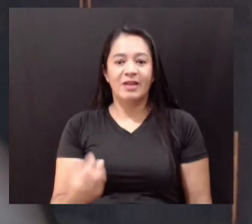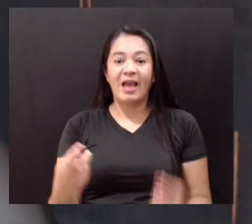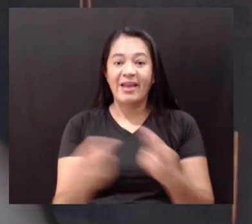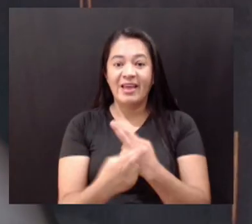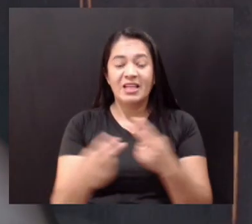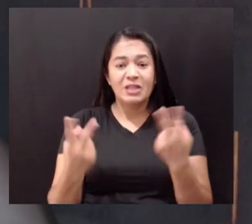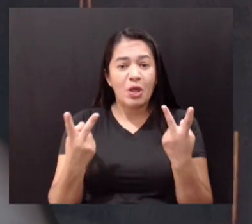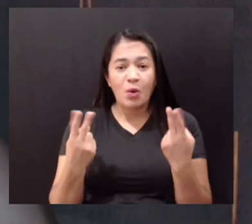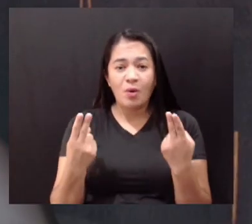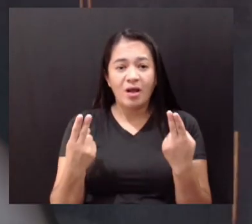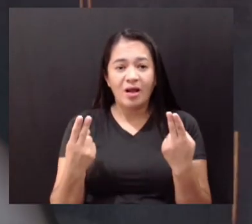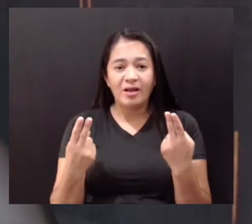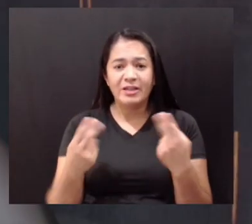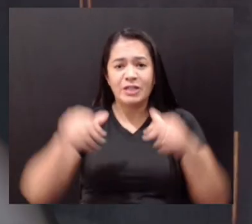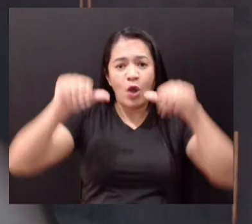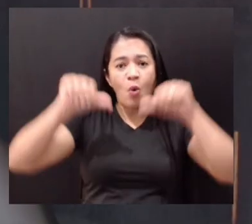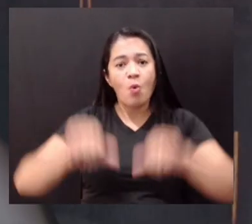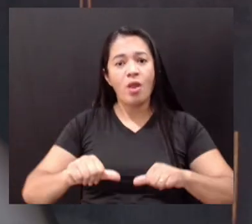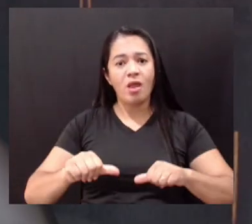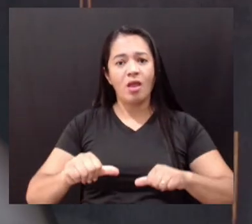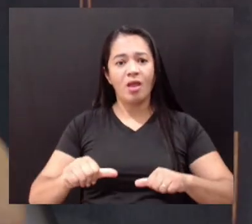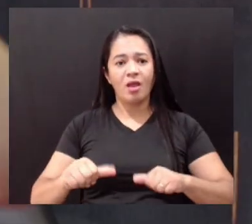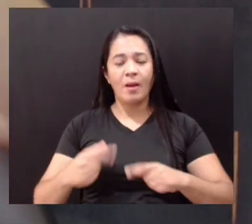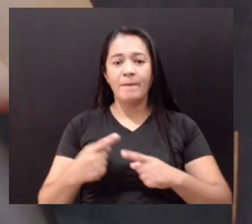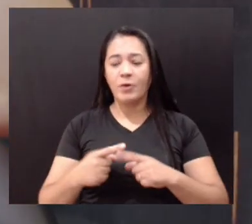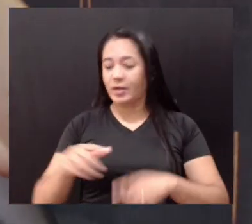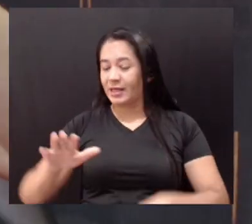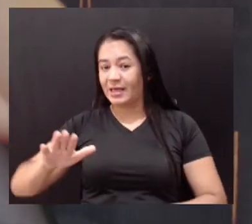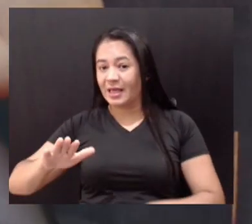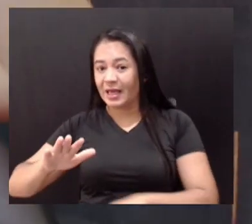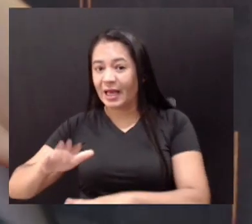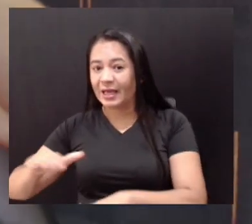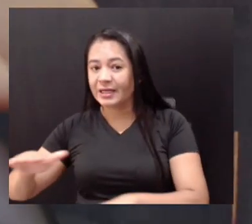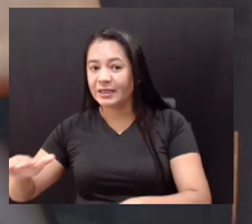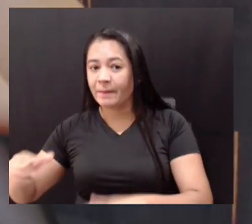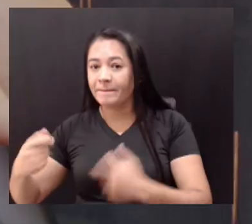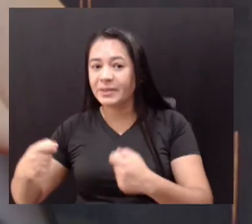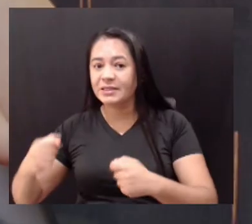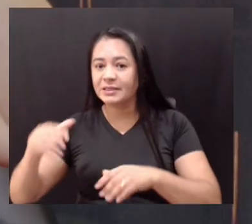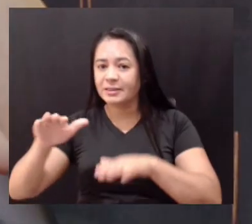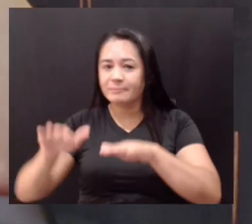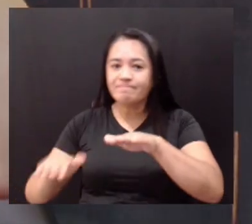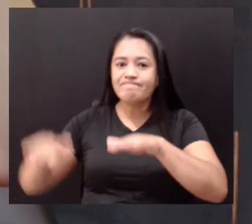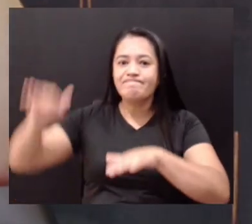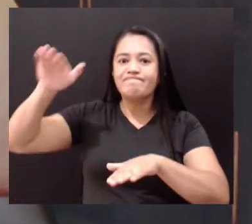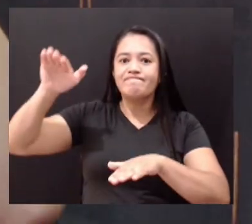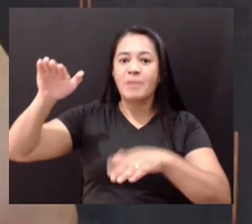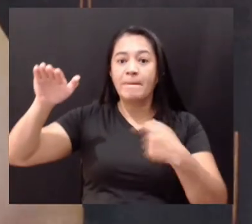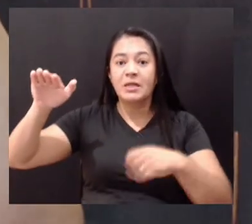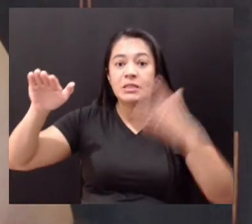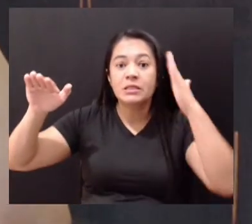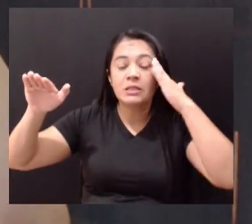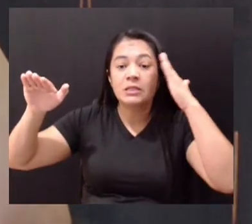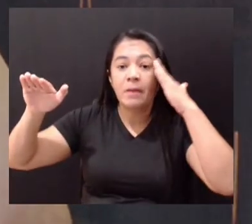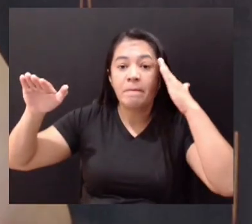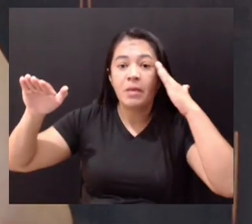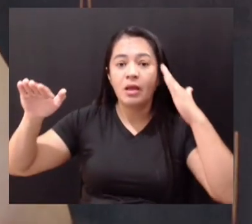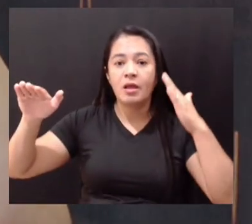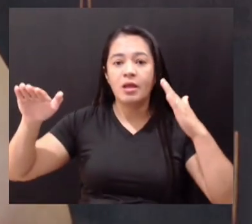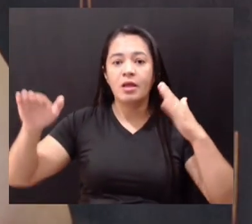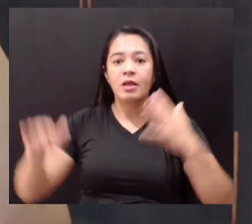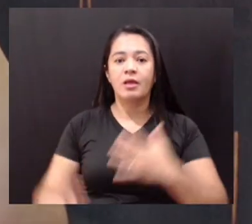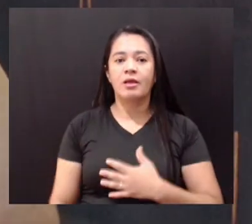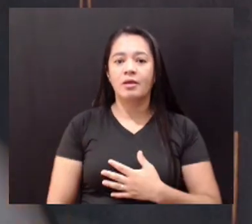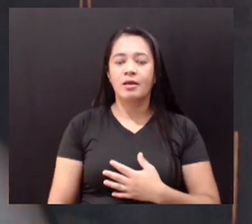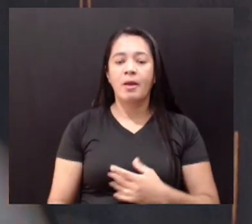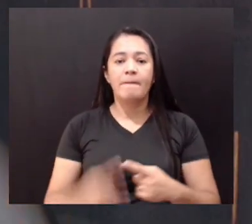muito ruim, por quê? Porque a criança e o adolescente, eles precisam ter essa noção de hierarquia. Porque isso dá segurança para